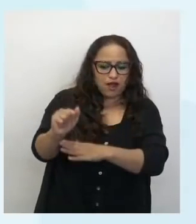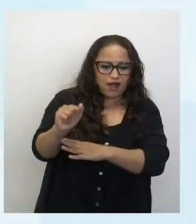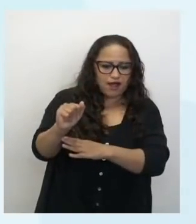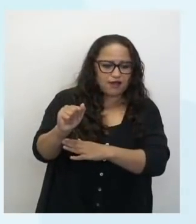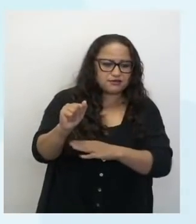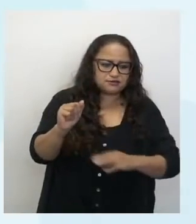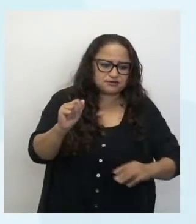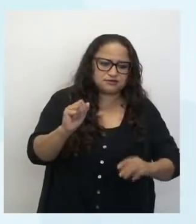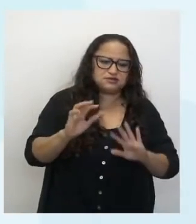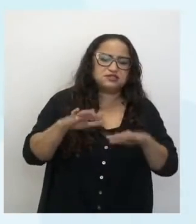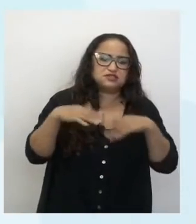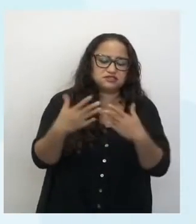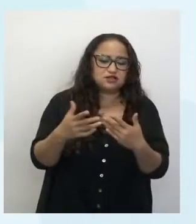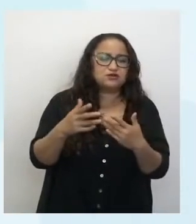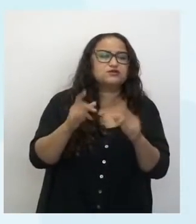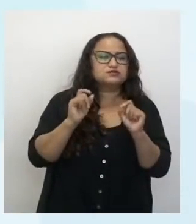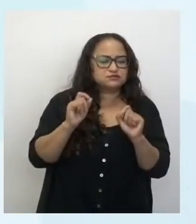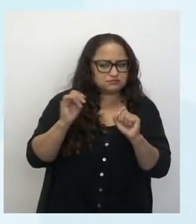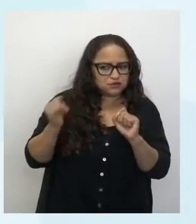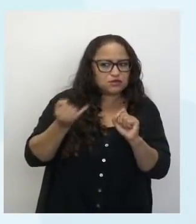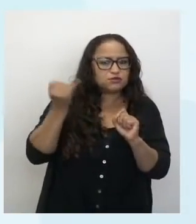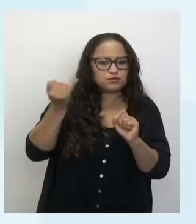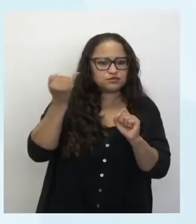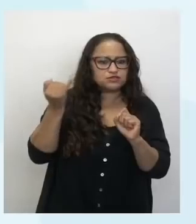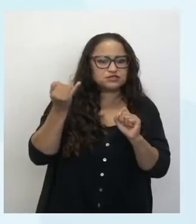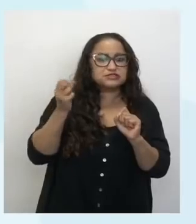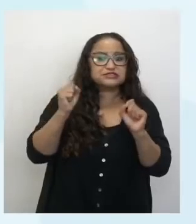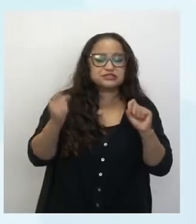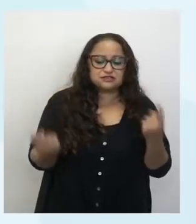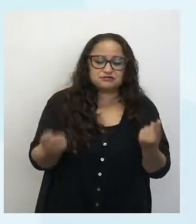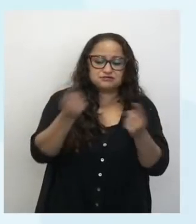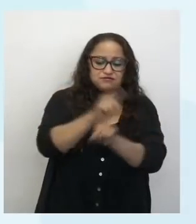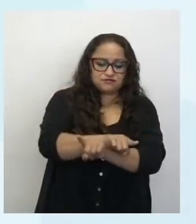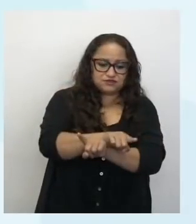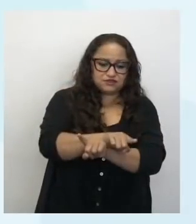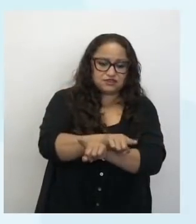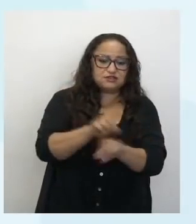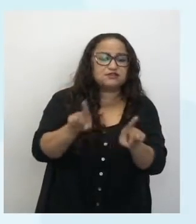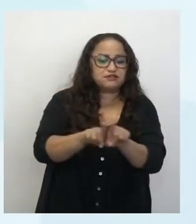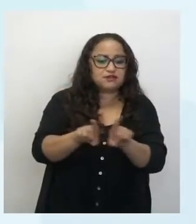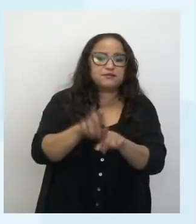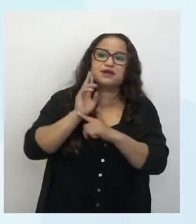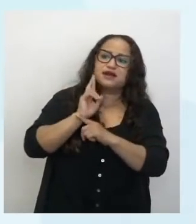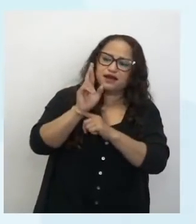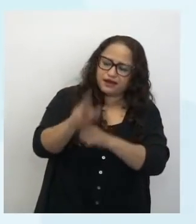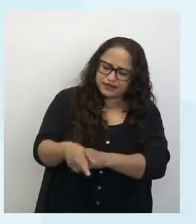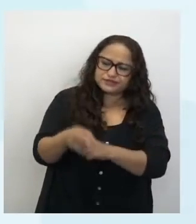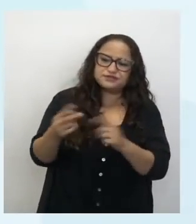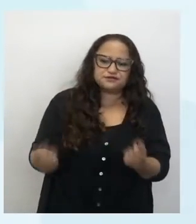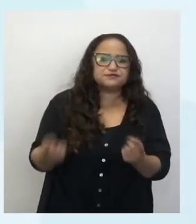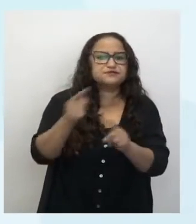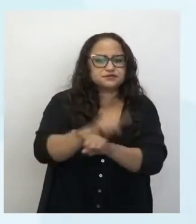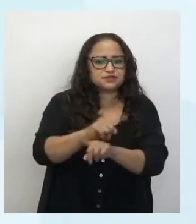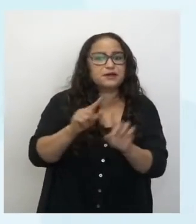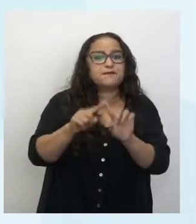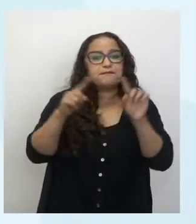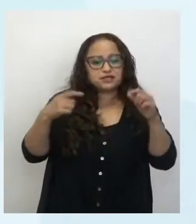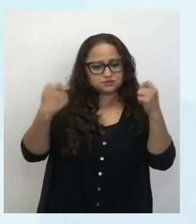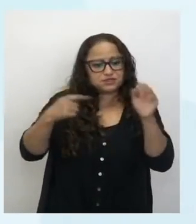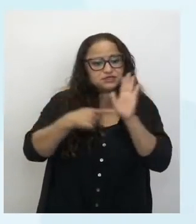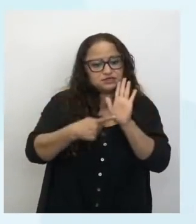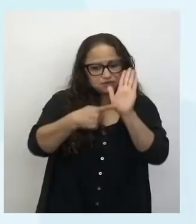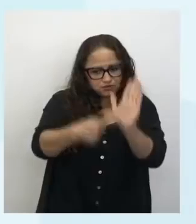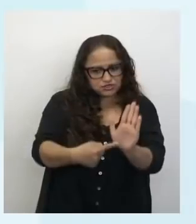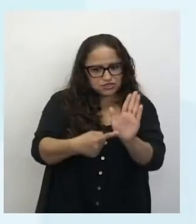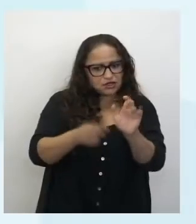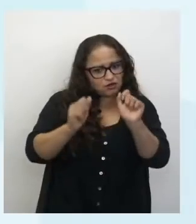do A. Isso importa, tá bom? Se você inverter esta ordem, você inverte a razão. Não tem problema, mas tem que indicar, tá certo?